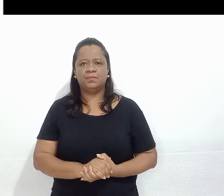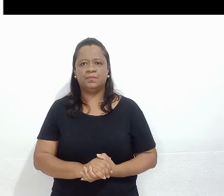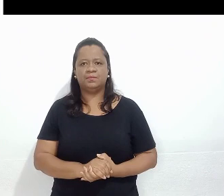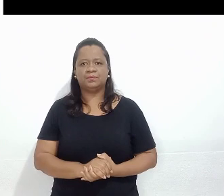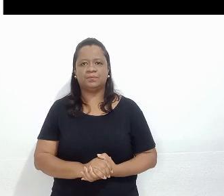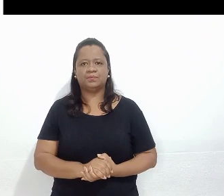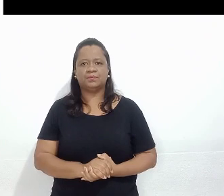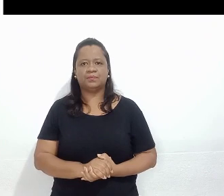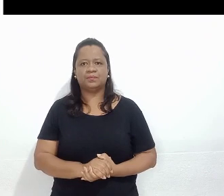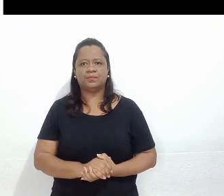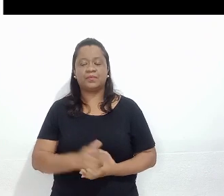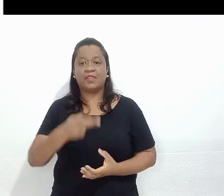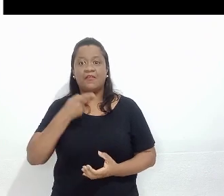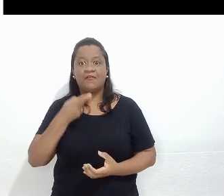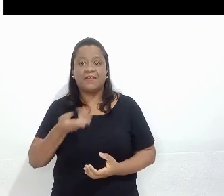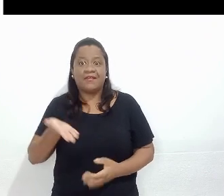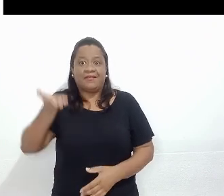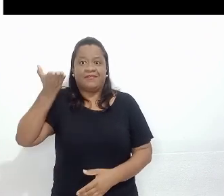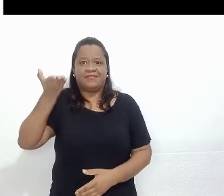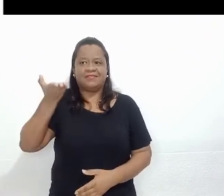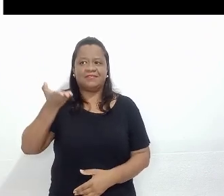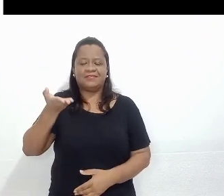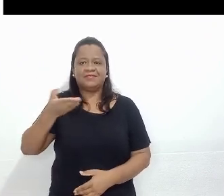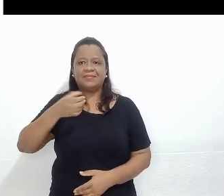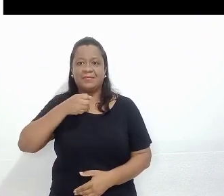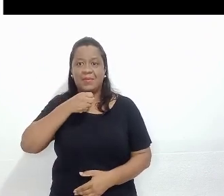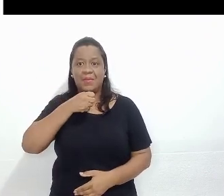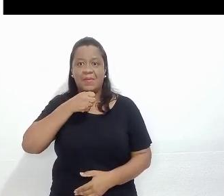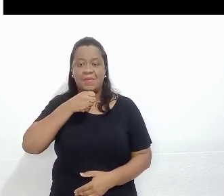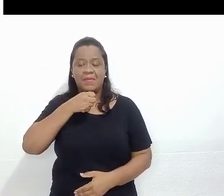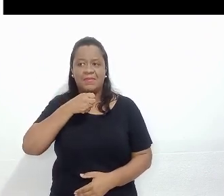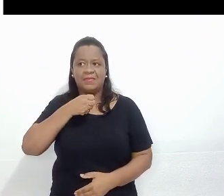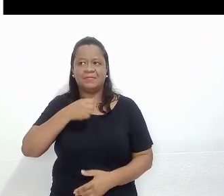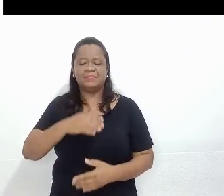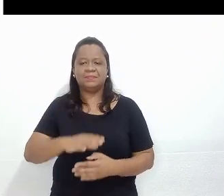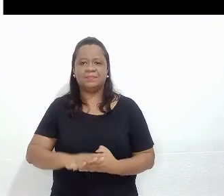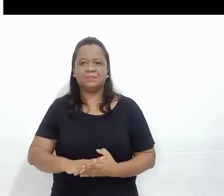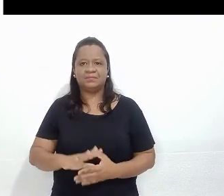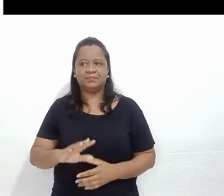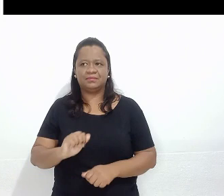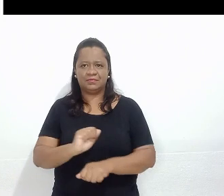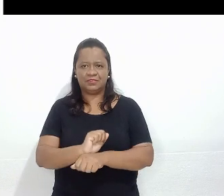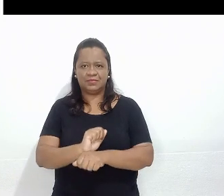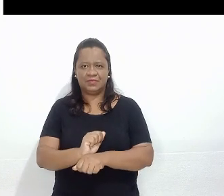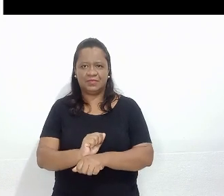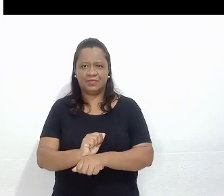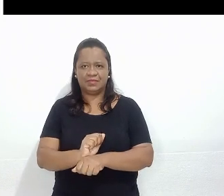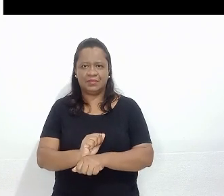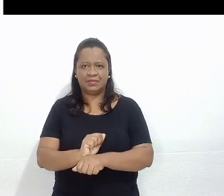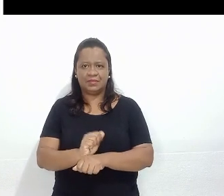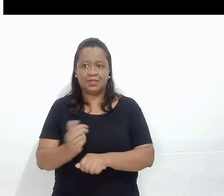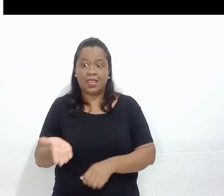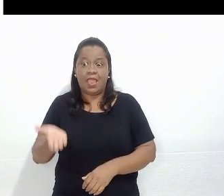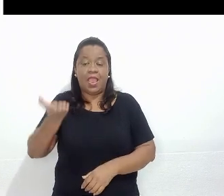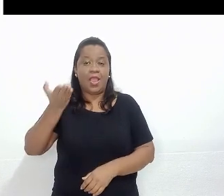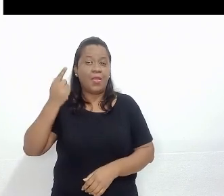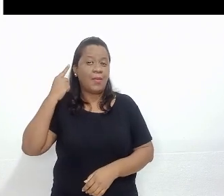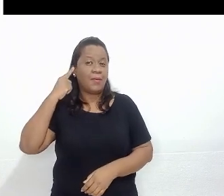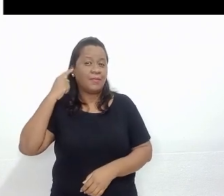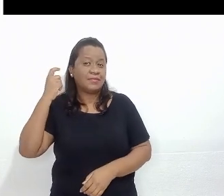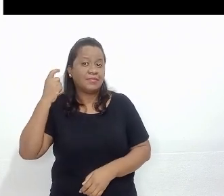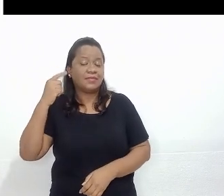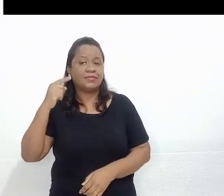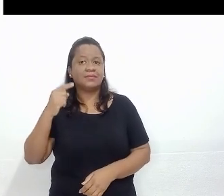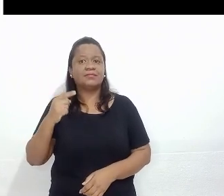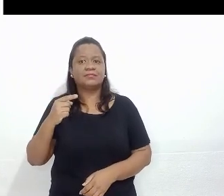Fala alto! Estou vendo aqui da perto do microfone, estou aprendendo assim. Peraí, deixa eu até aumentar meu volume aqui, porque eu tenho dificuldade